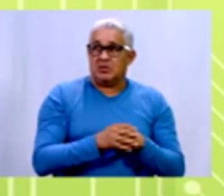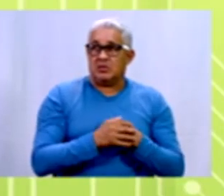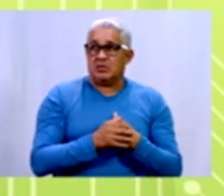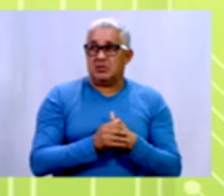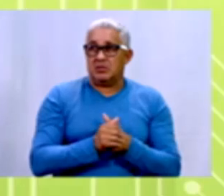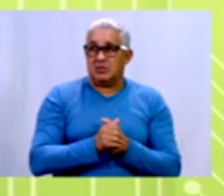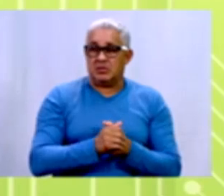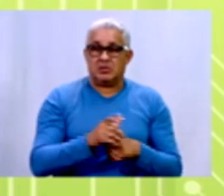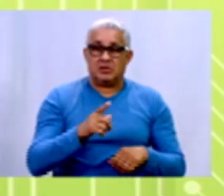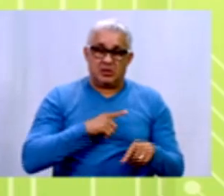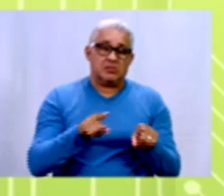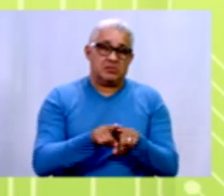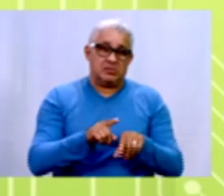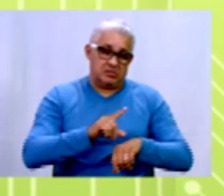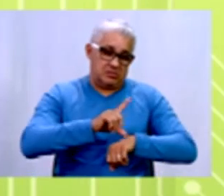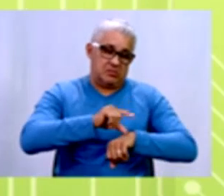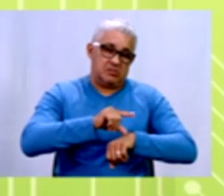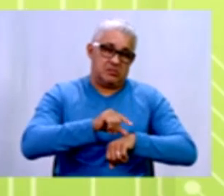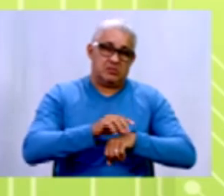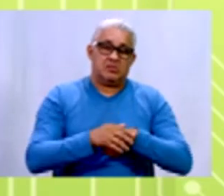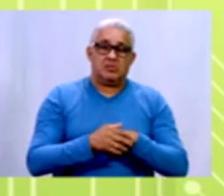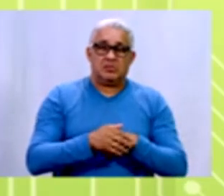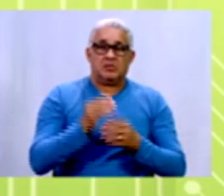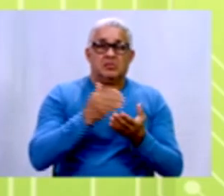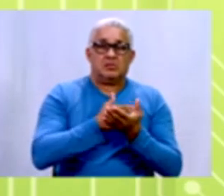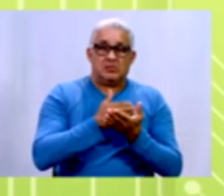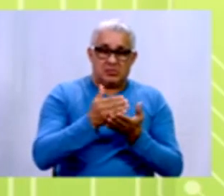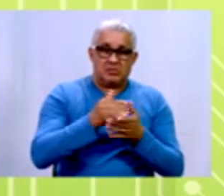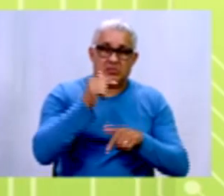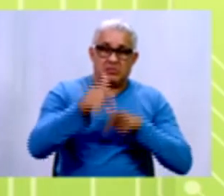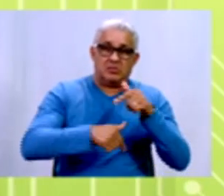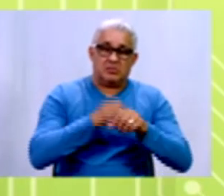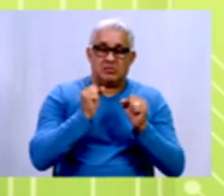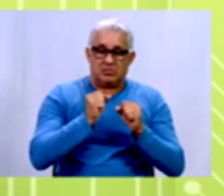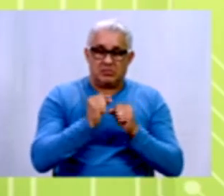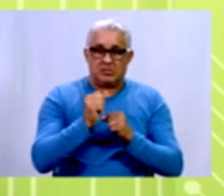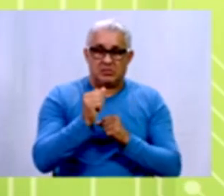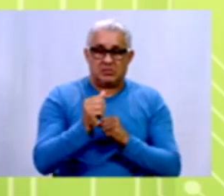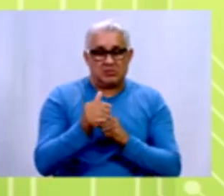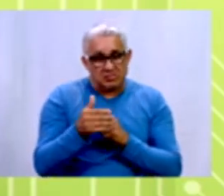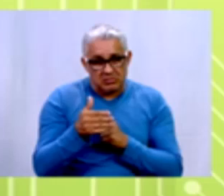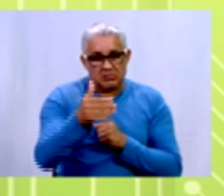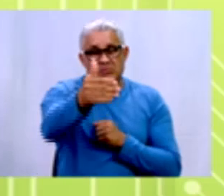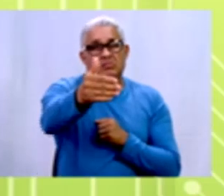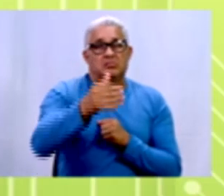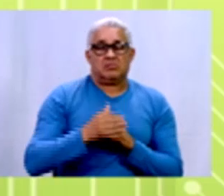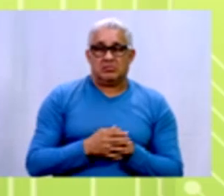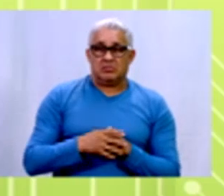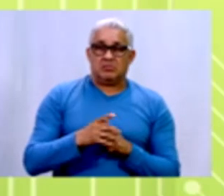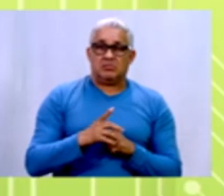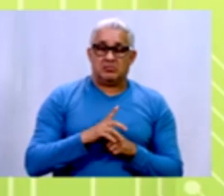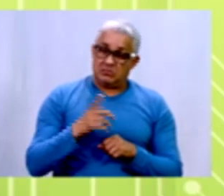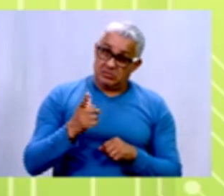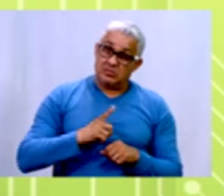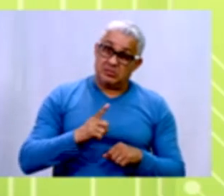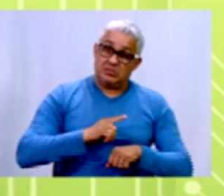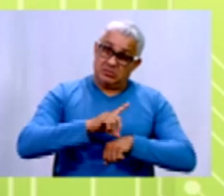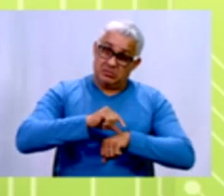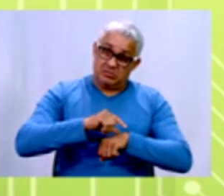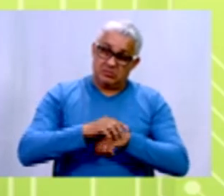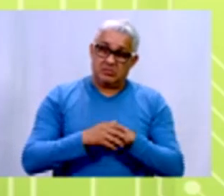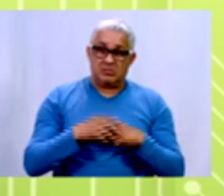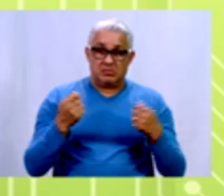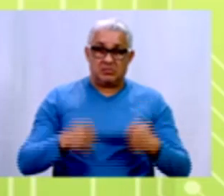e ter um horário que não necessariamente seja no início do expediente, pode ser um pouco mais para frente, mas que exista um horário